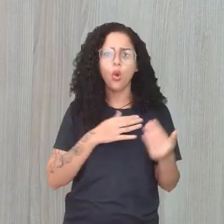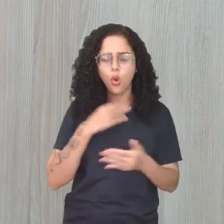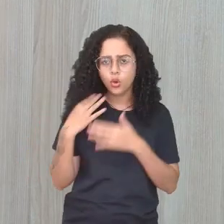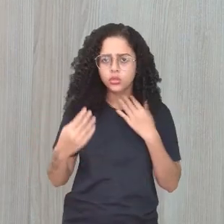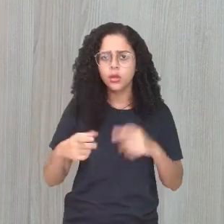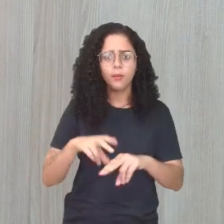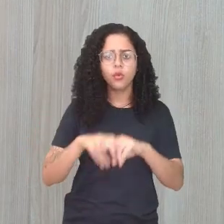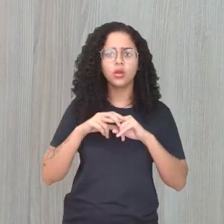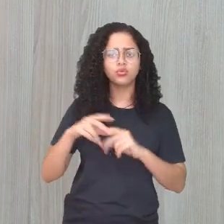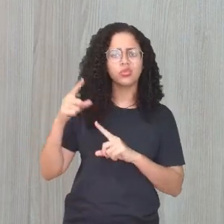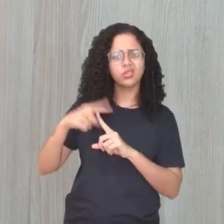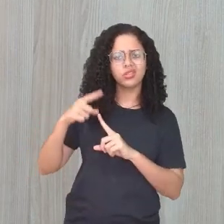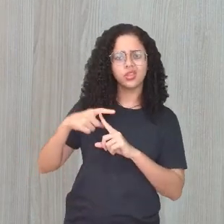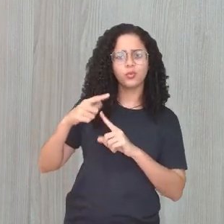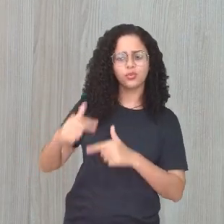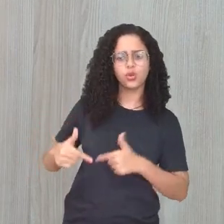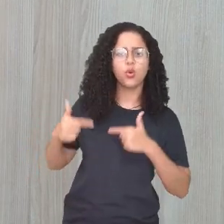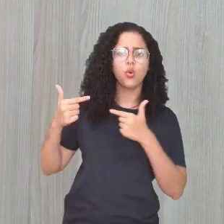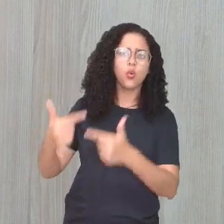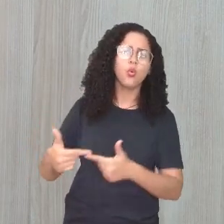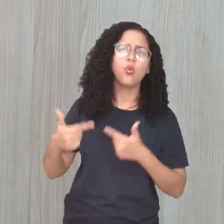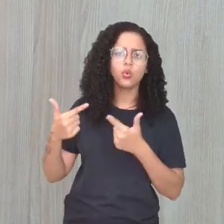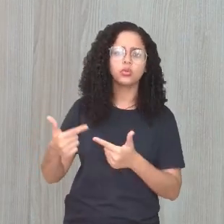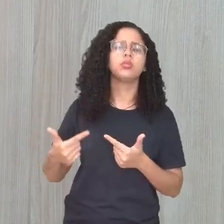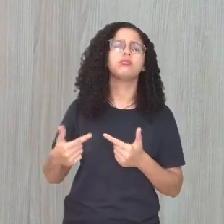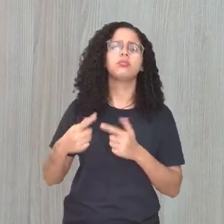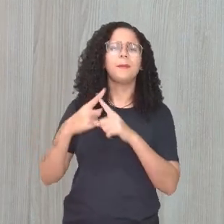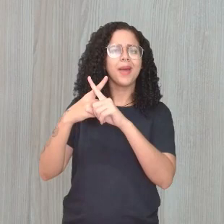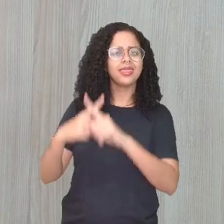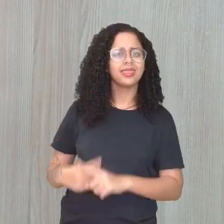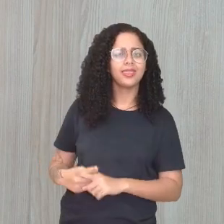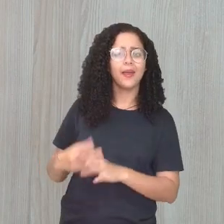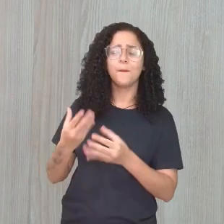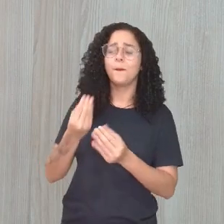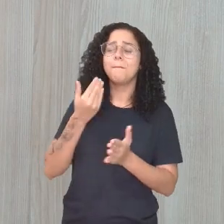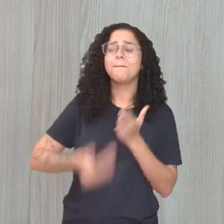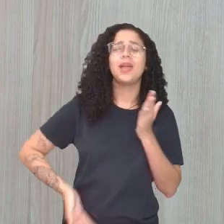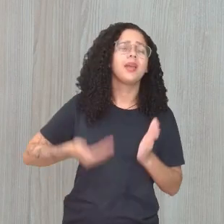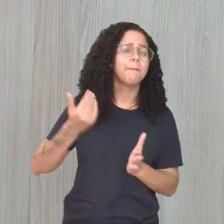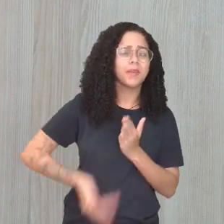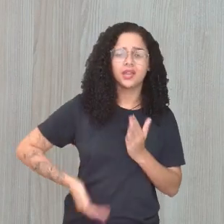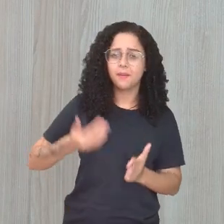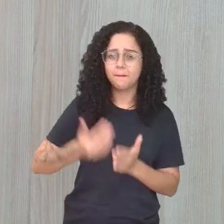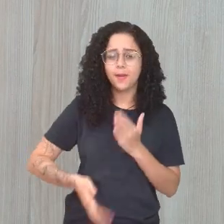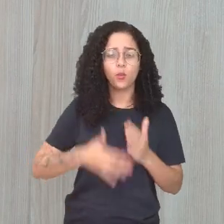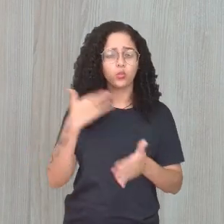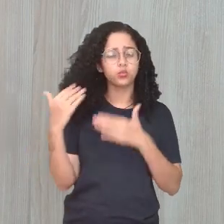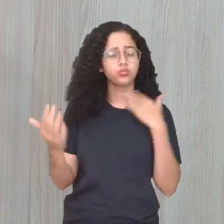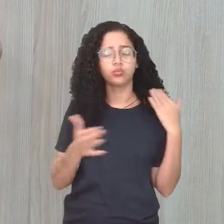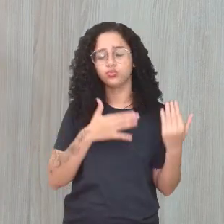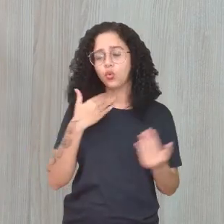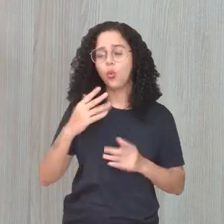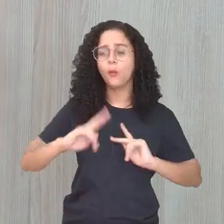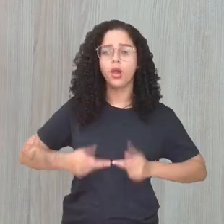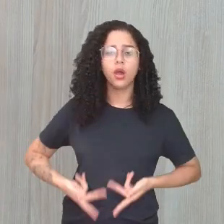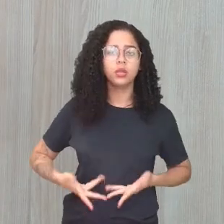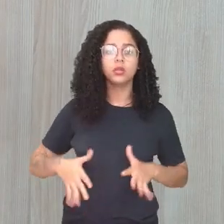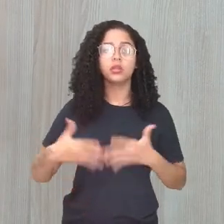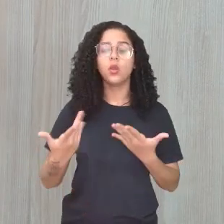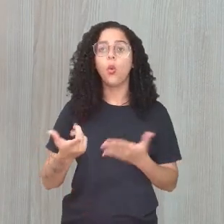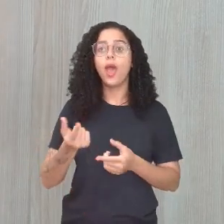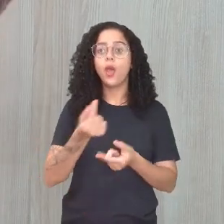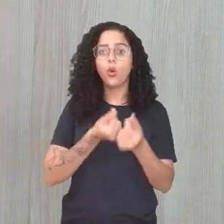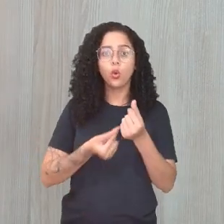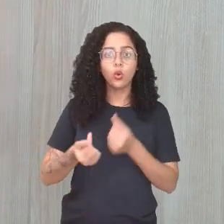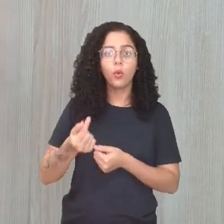estilo de luta, né, do estilo de batalha, então muitas perdas humanas. E aí não, aí as